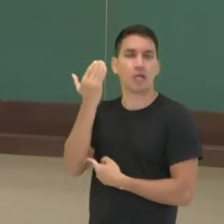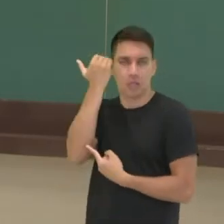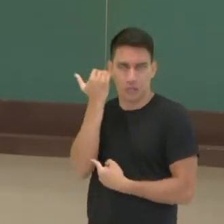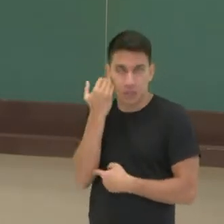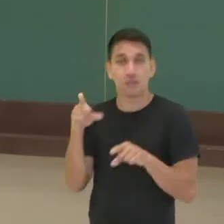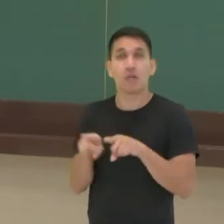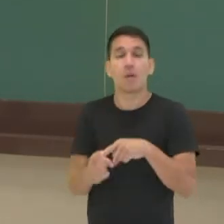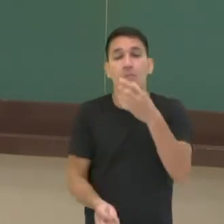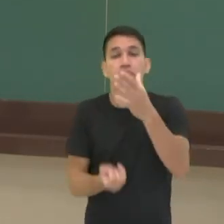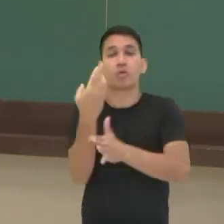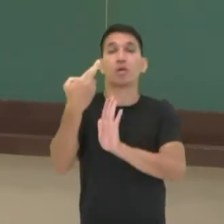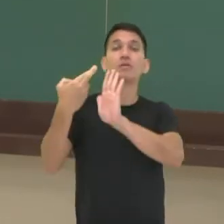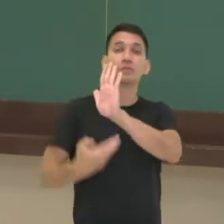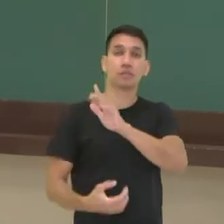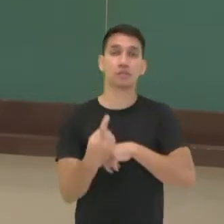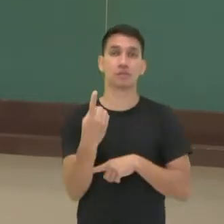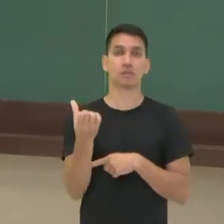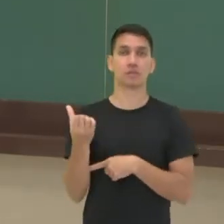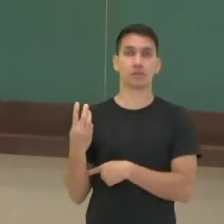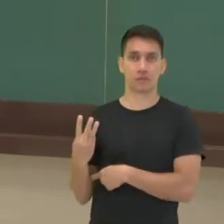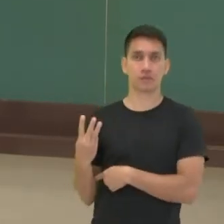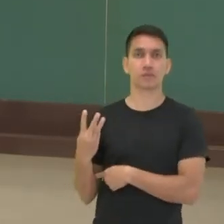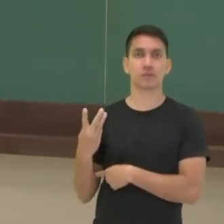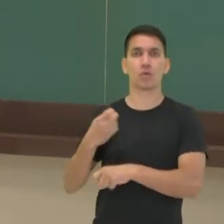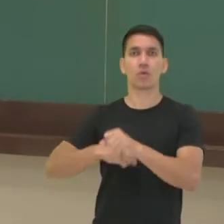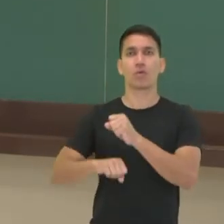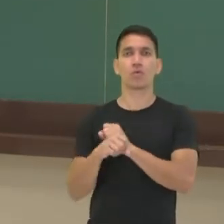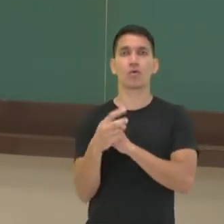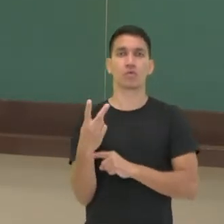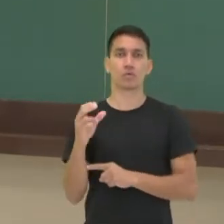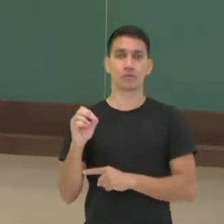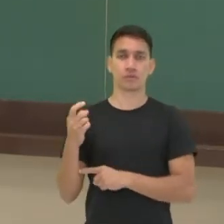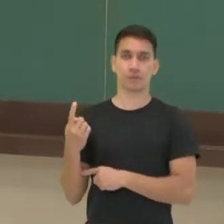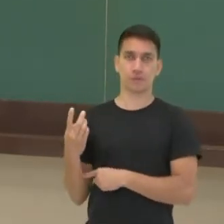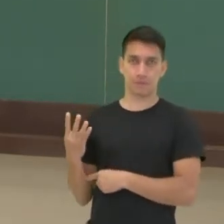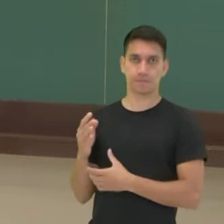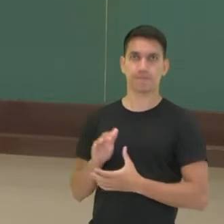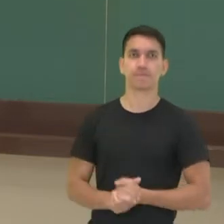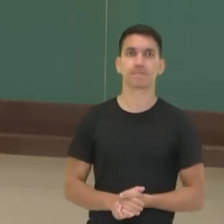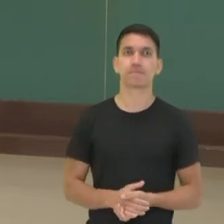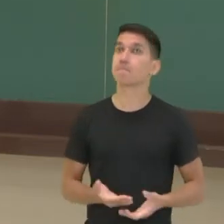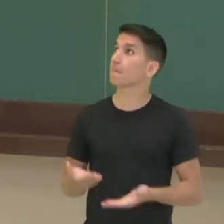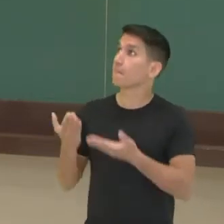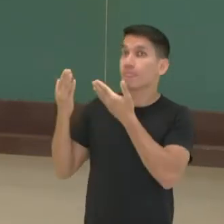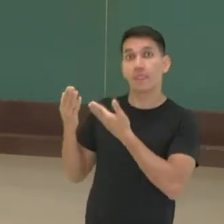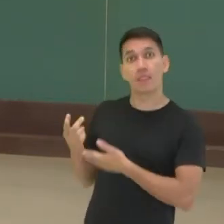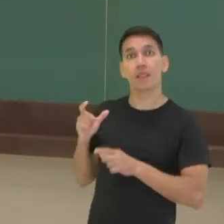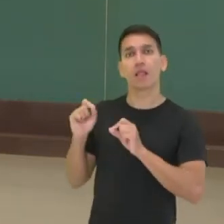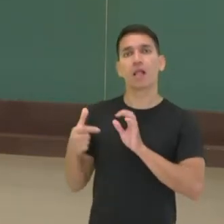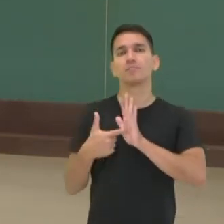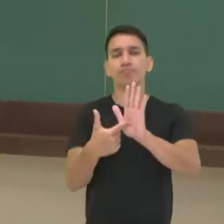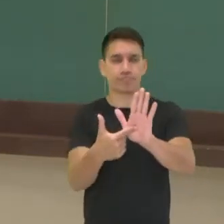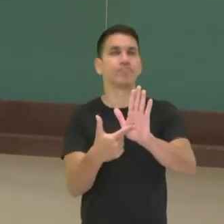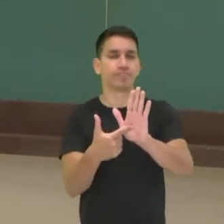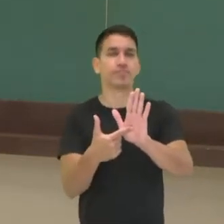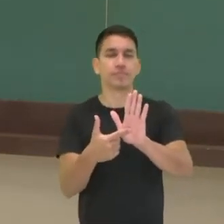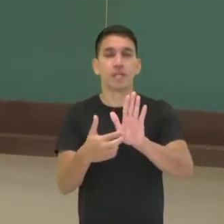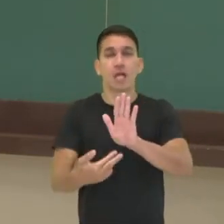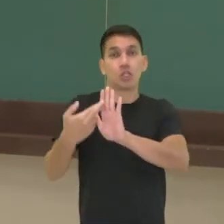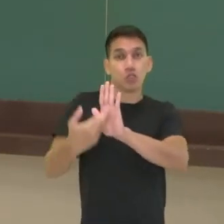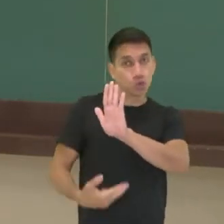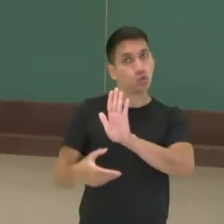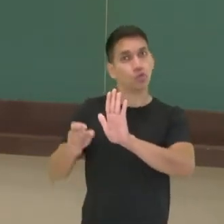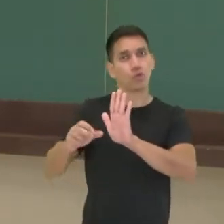escreveu a Resolução 163 de 2014. Então essa resolução